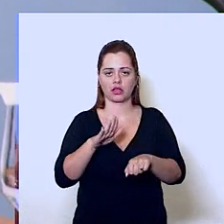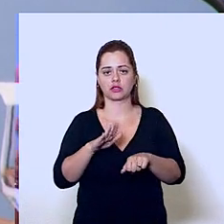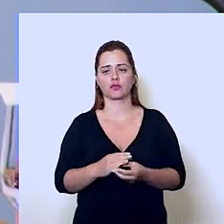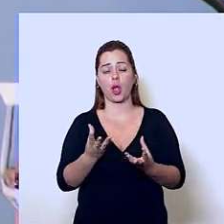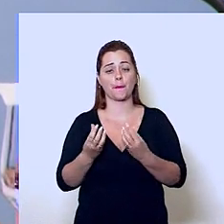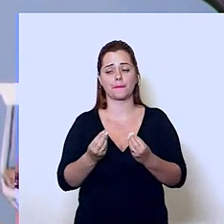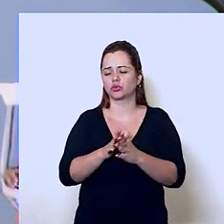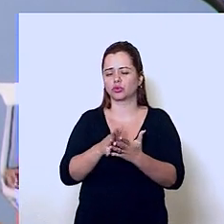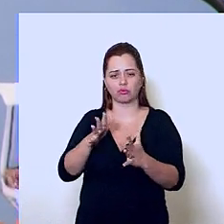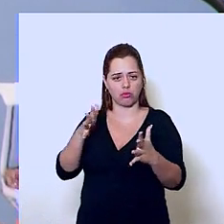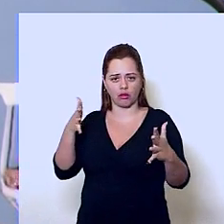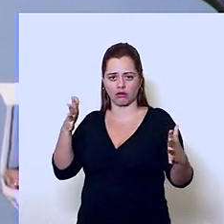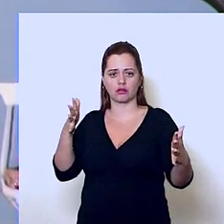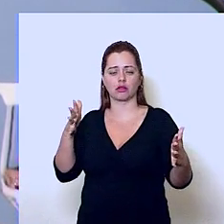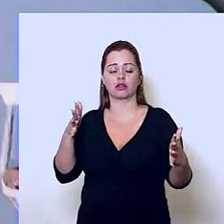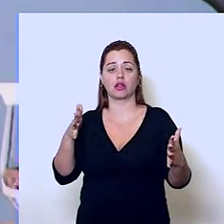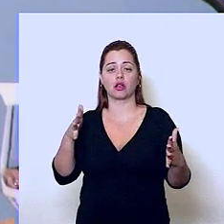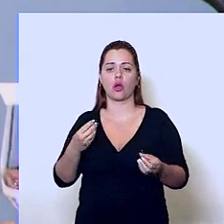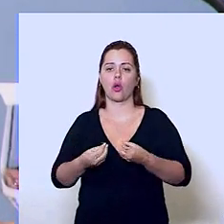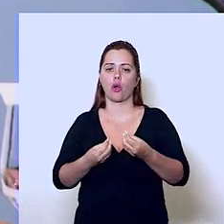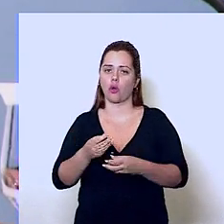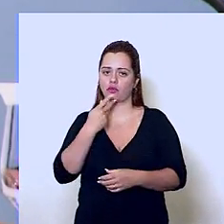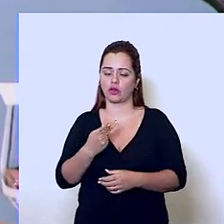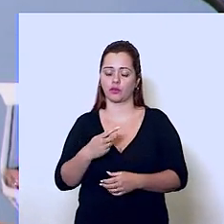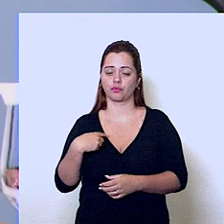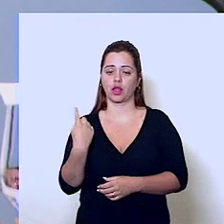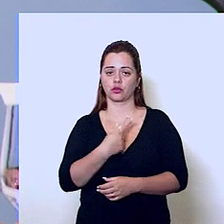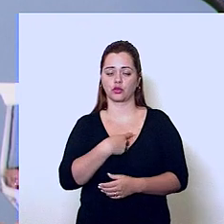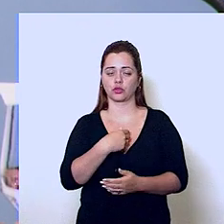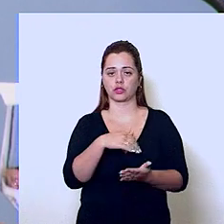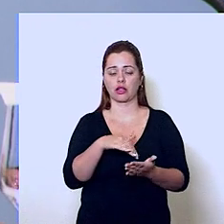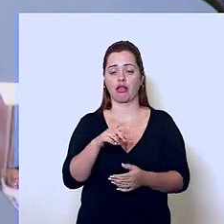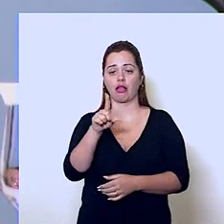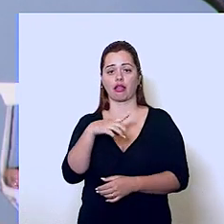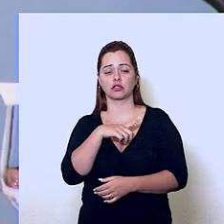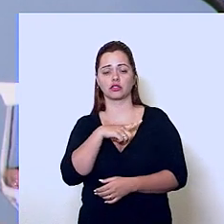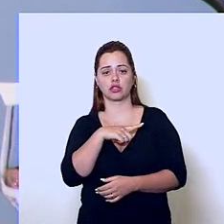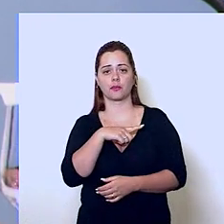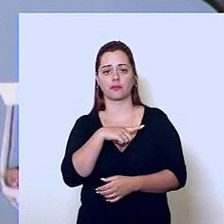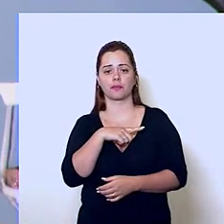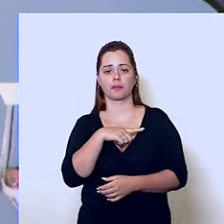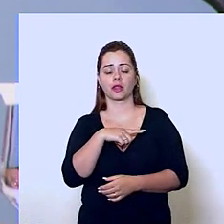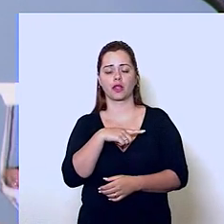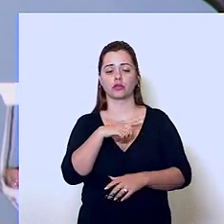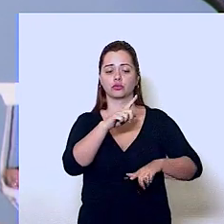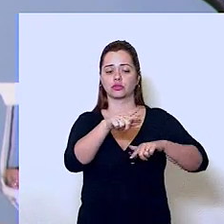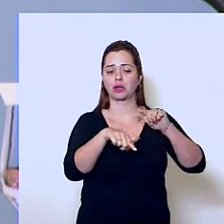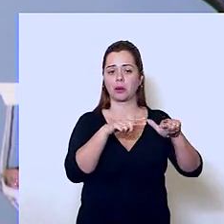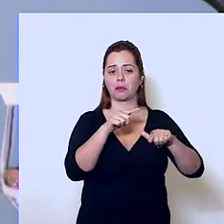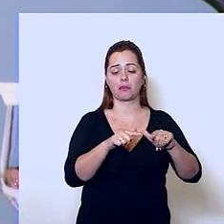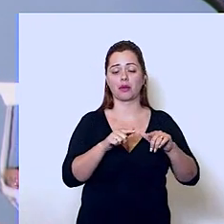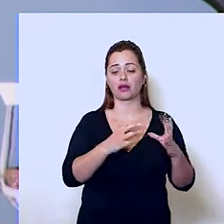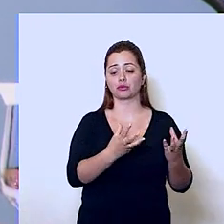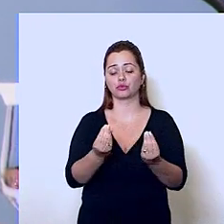Como disse Gelson, ele tinha uma participação em todas as áreas, né? Enfim, não só